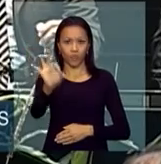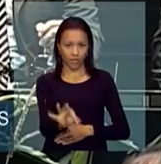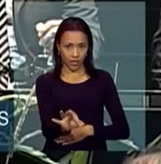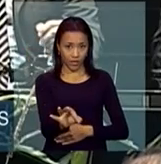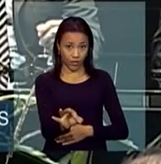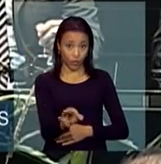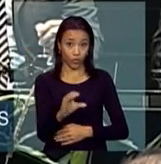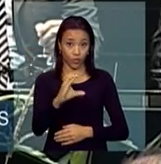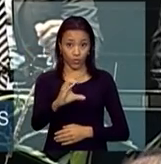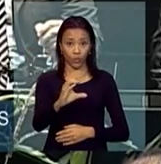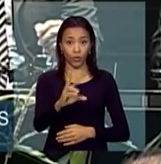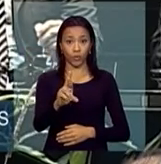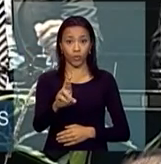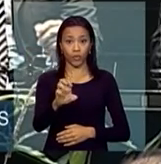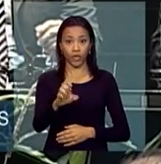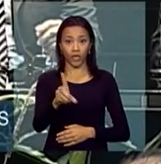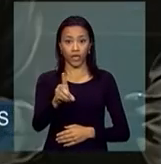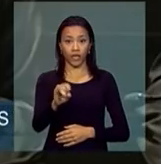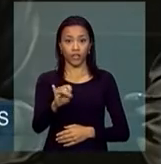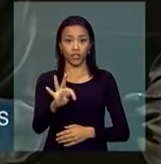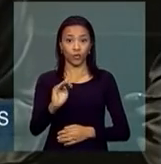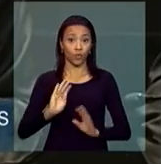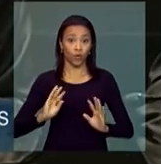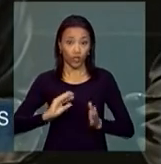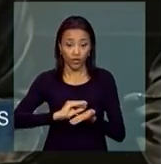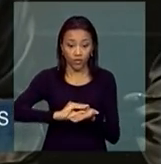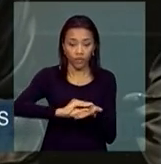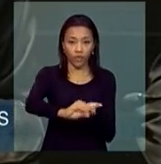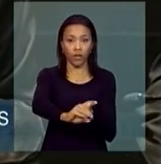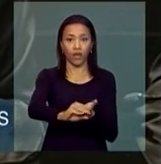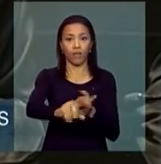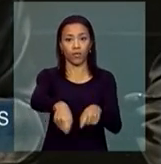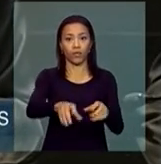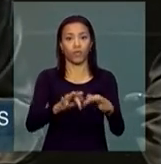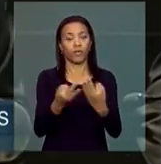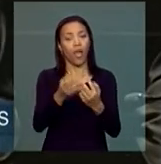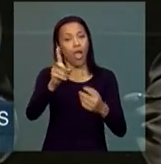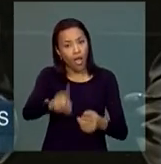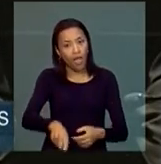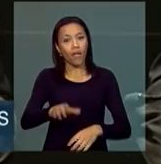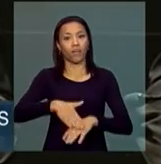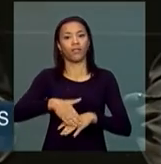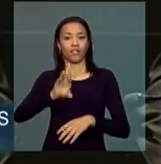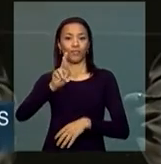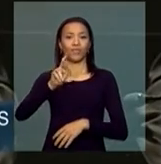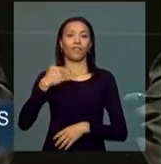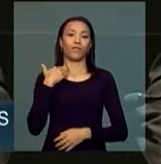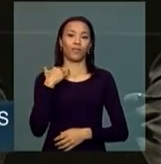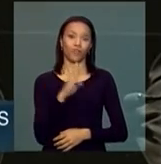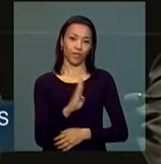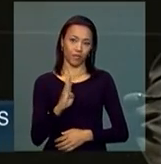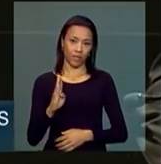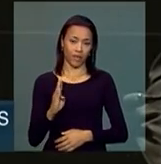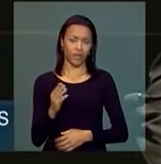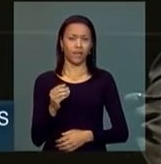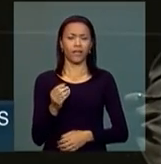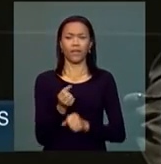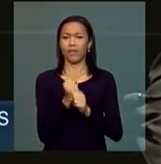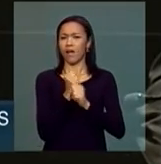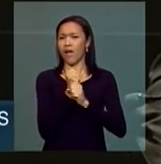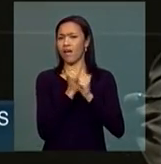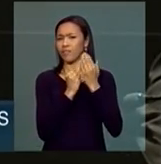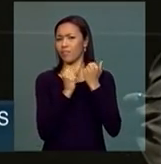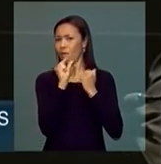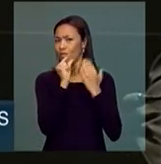que vai para a agricultura familiar brasileira hoje é feito pelo Banco do Brasil, e há poucos anos atrás não